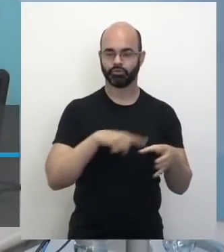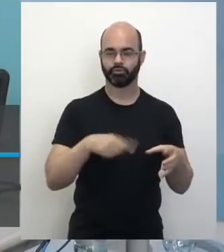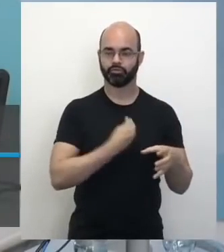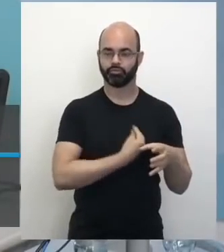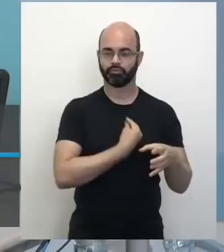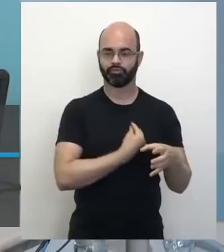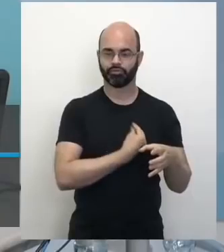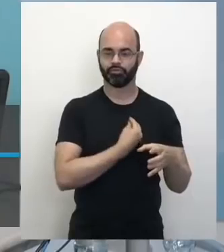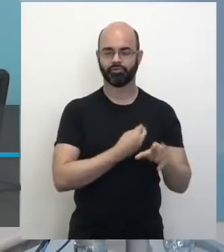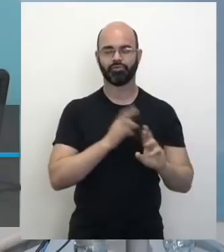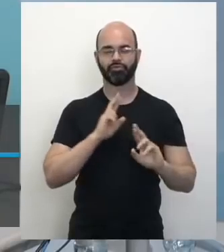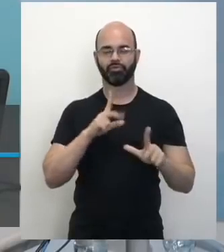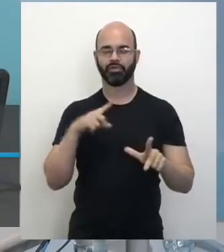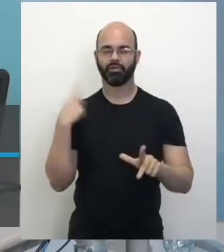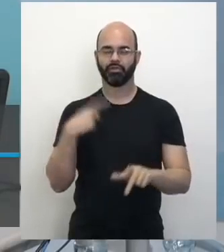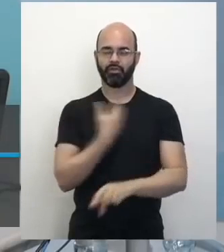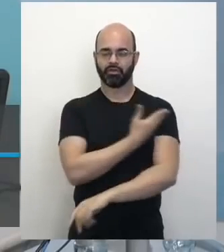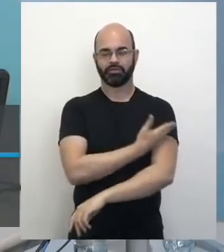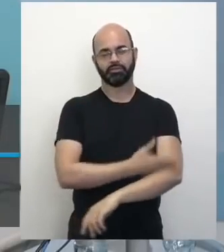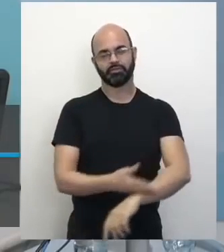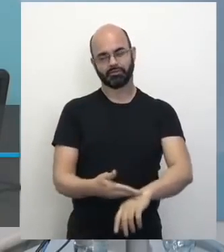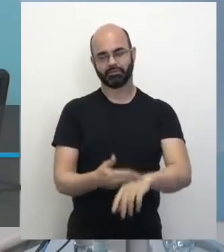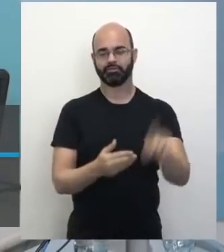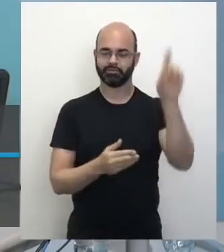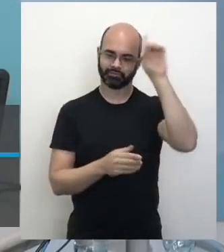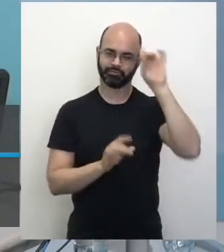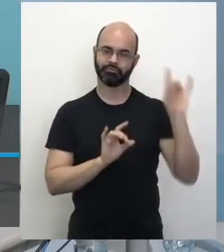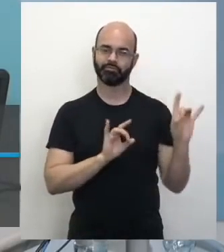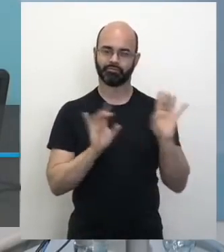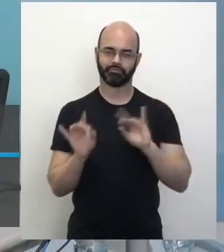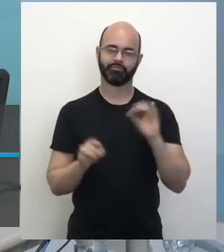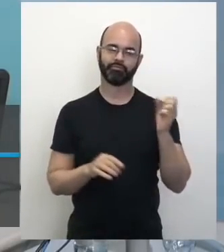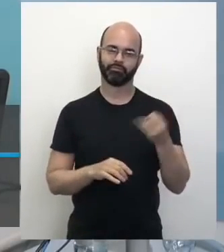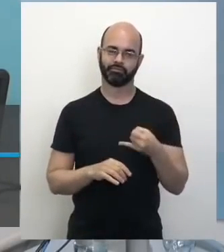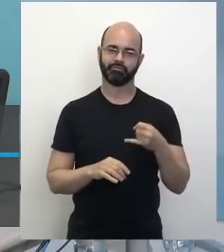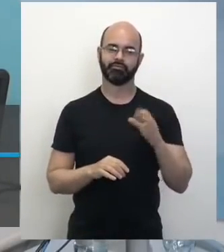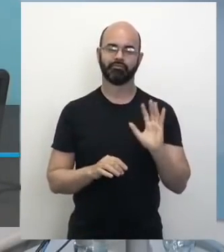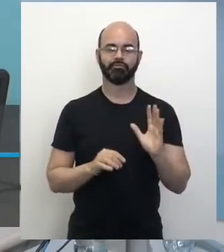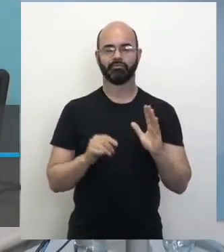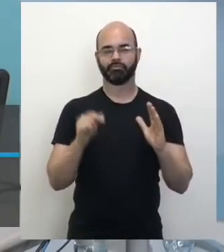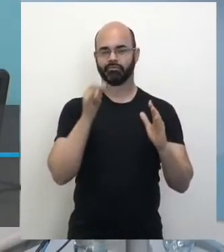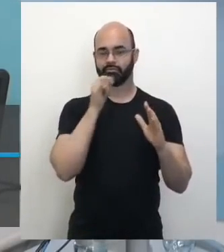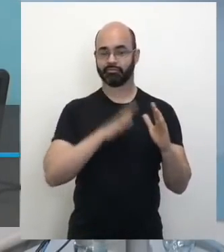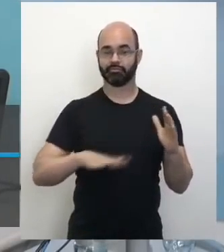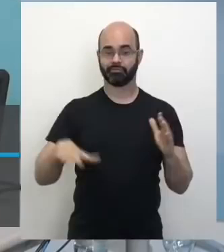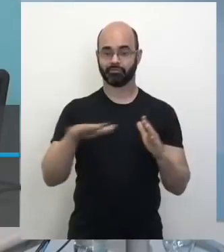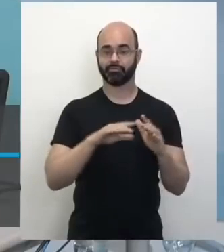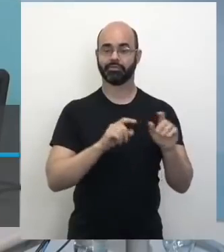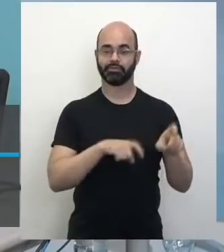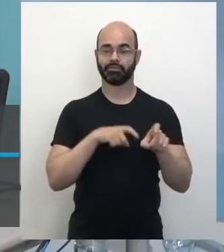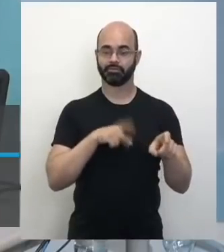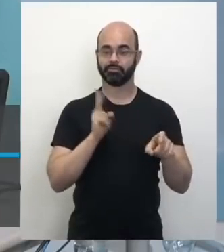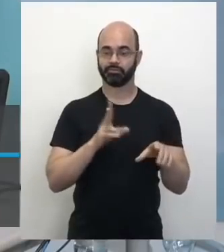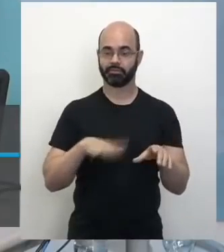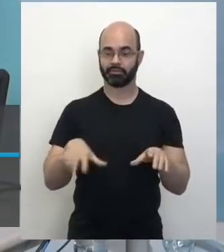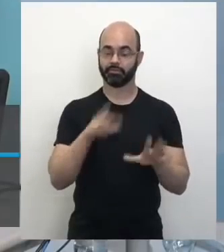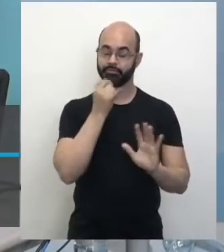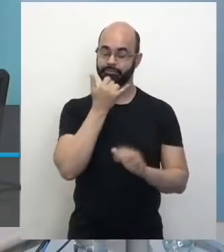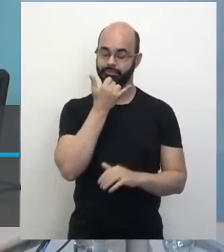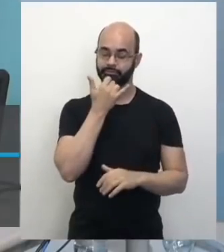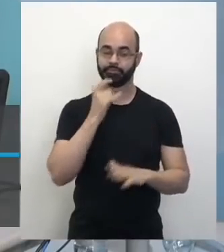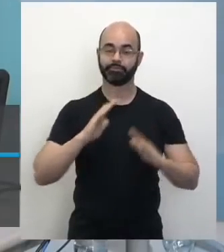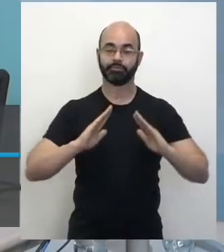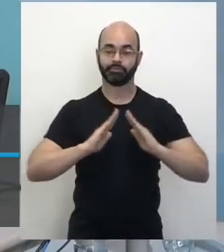dos nossos hábitos, costumes e dia a dia. Então, mesmo morando em áreas urbanas, eles